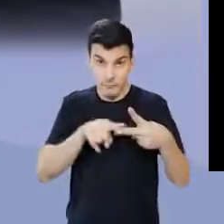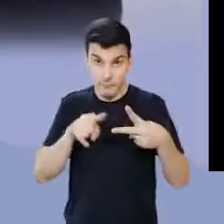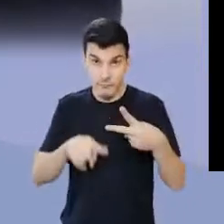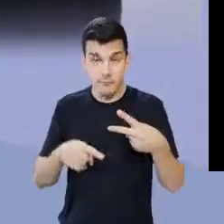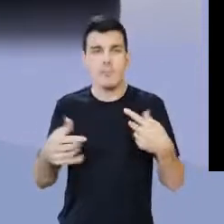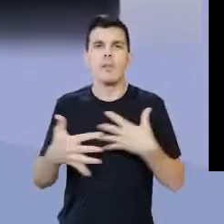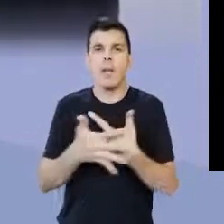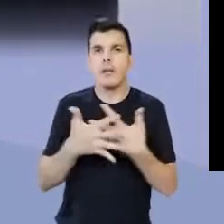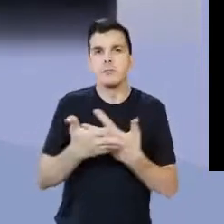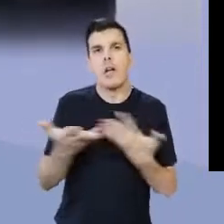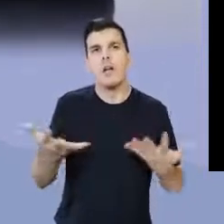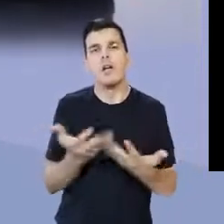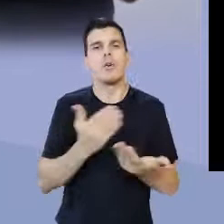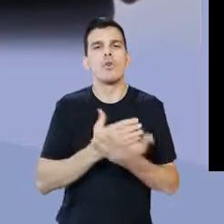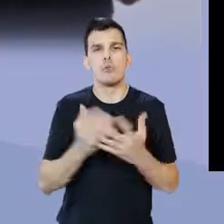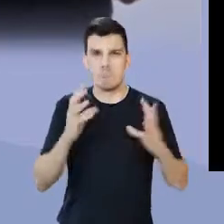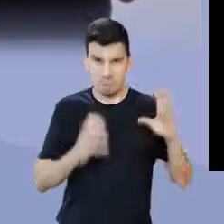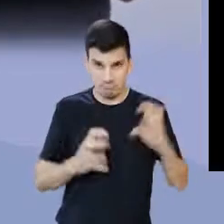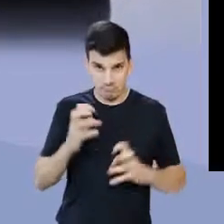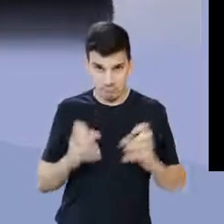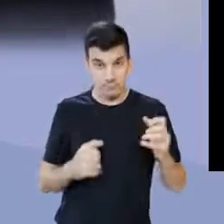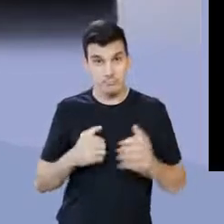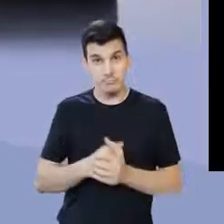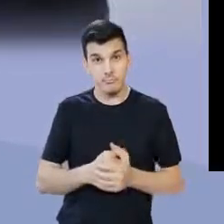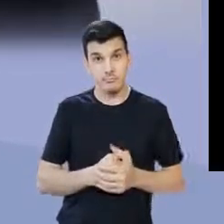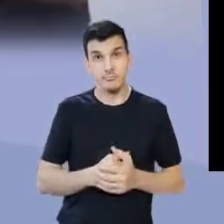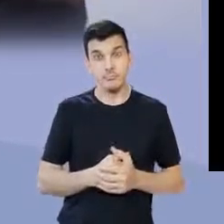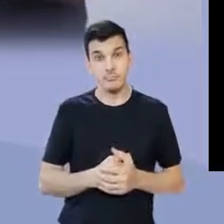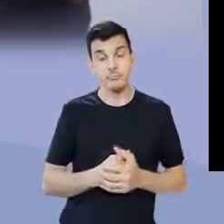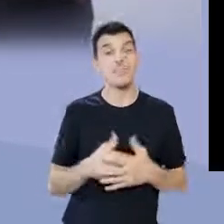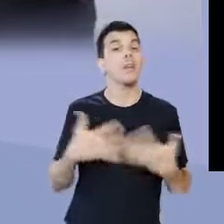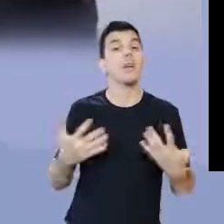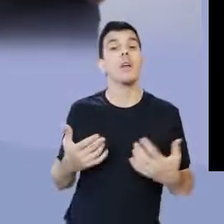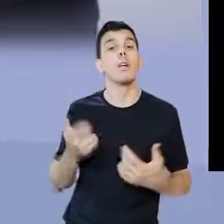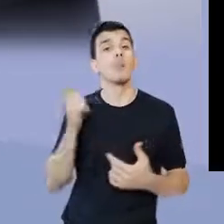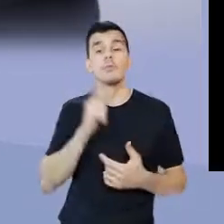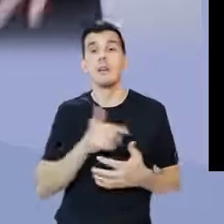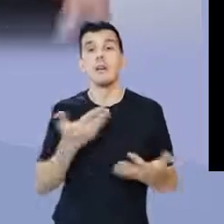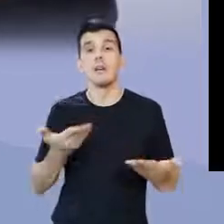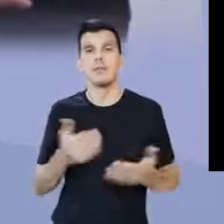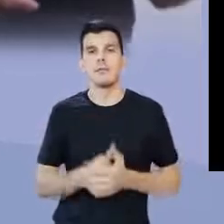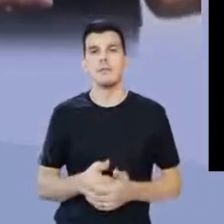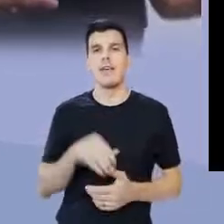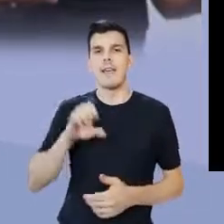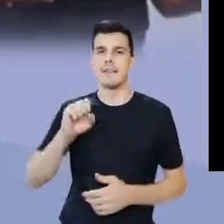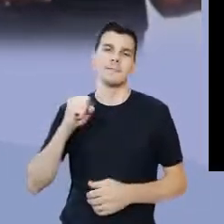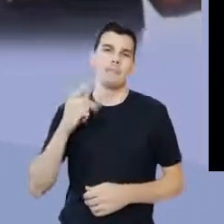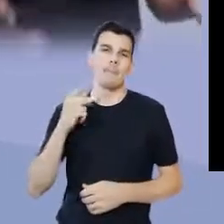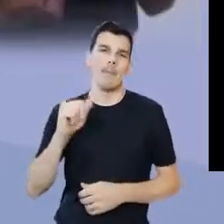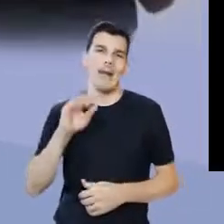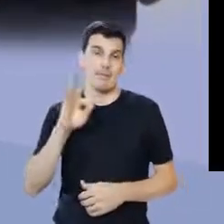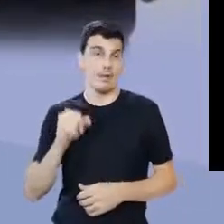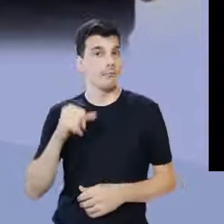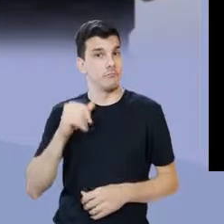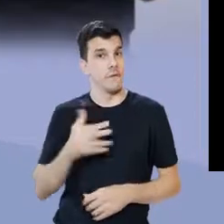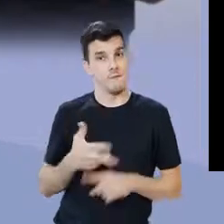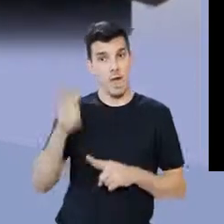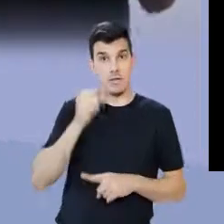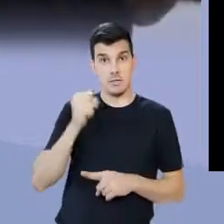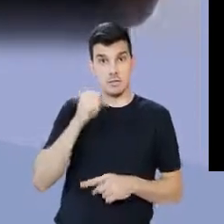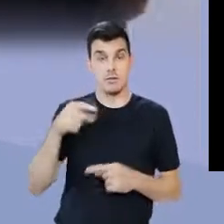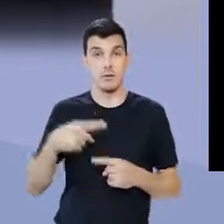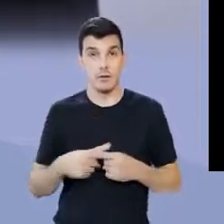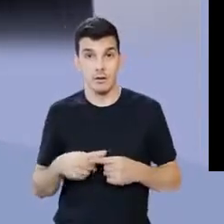duas cidades-estado acabam brigando. Nessa briga, quem leva melhor? Dá para ver que são os espartanos. Só que os